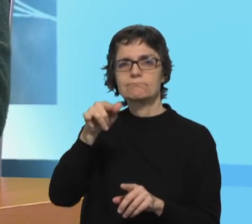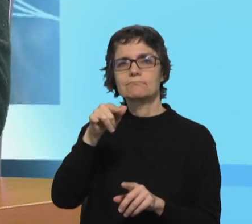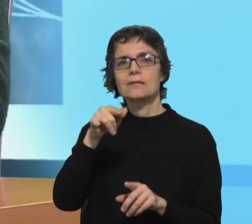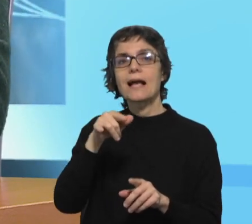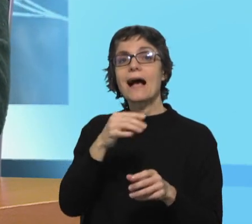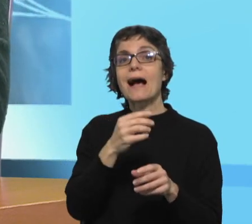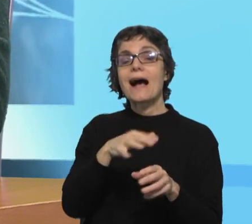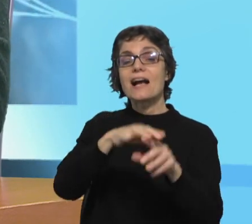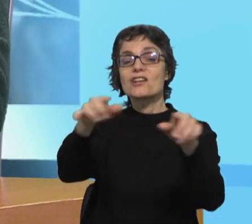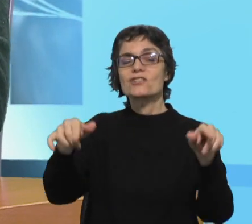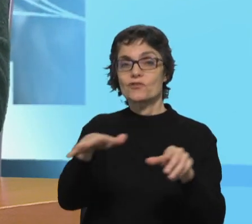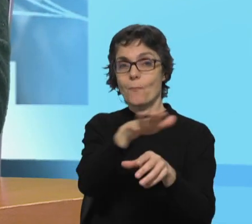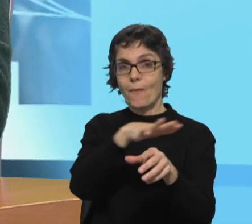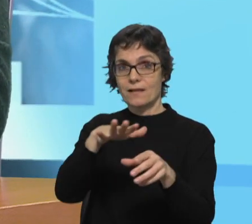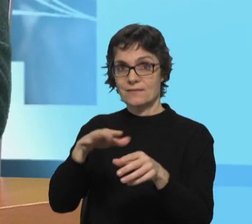na Bíblia,